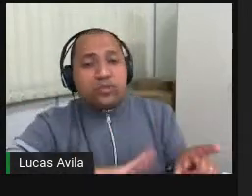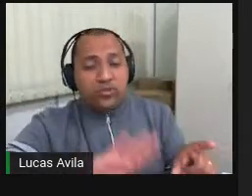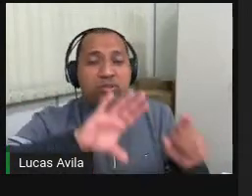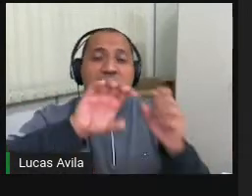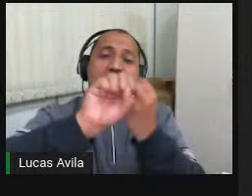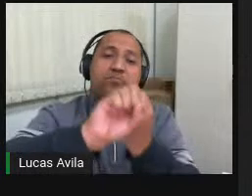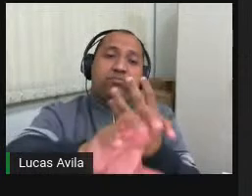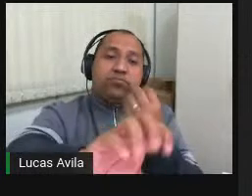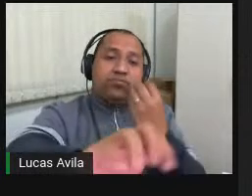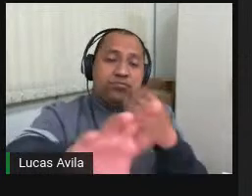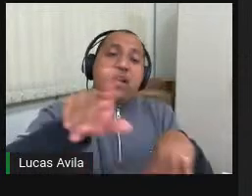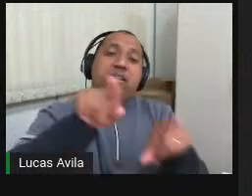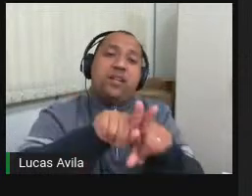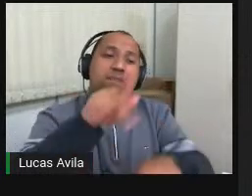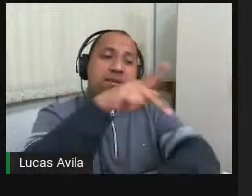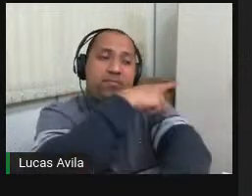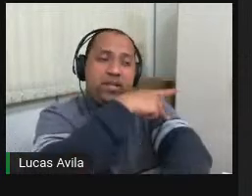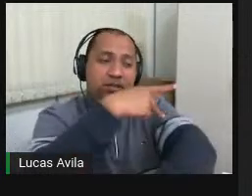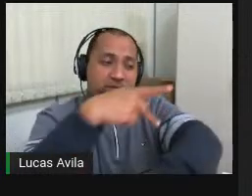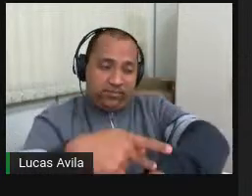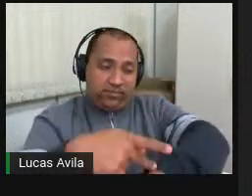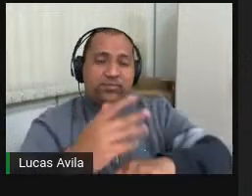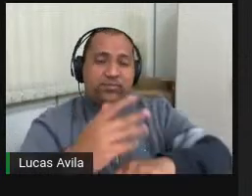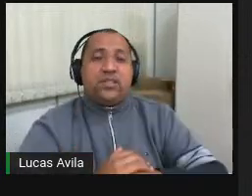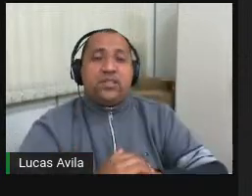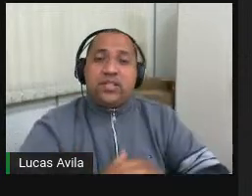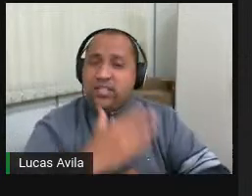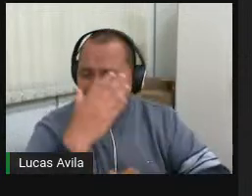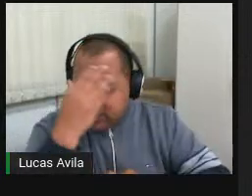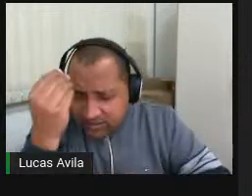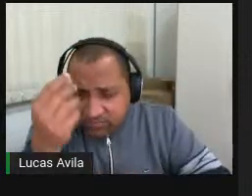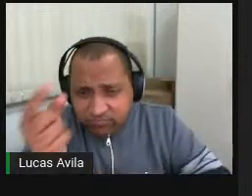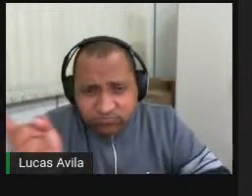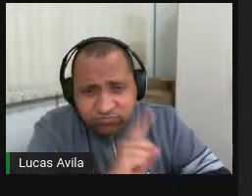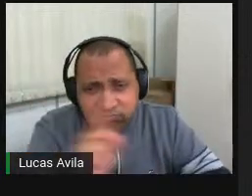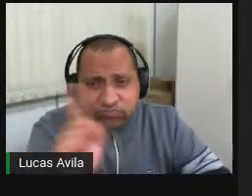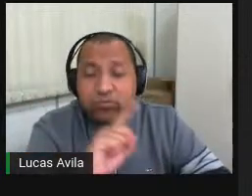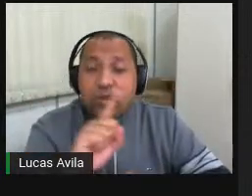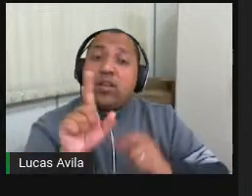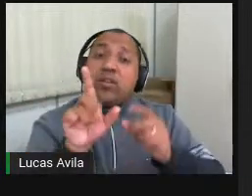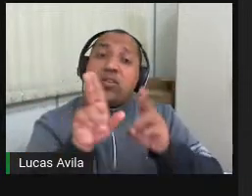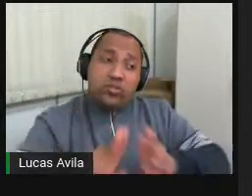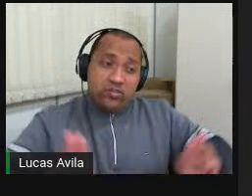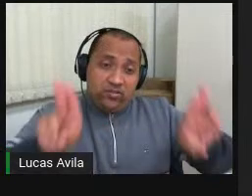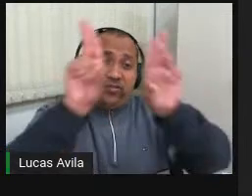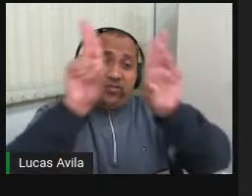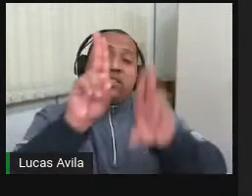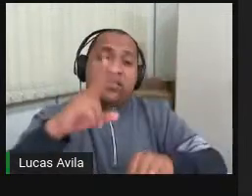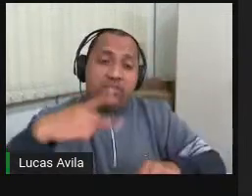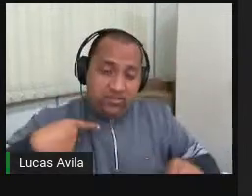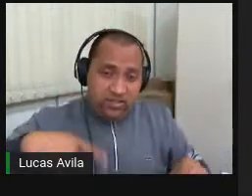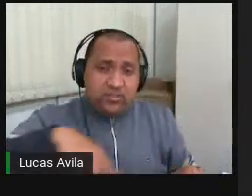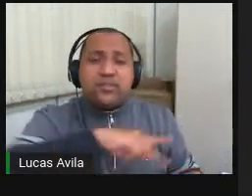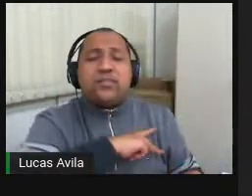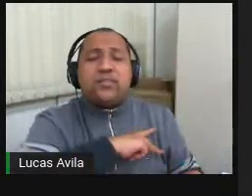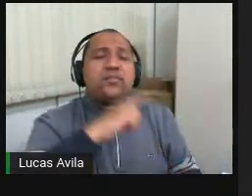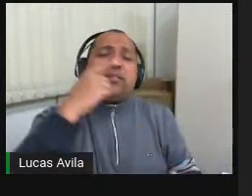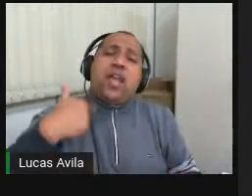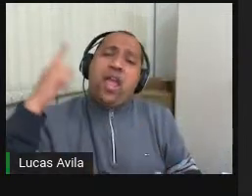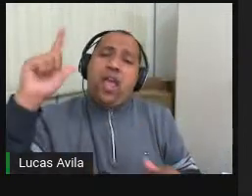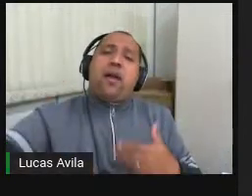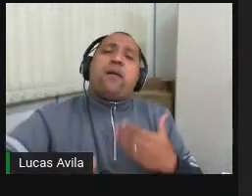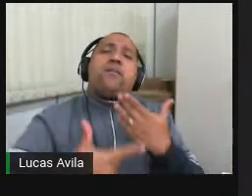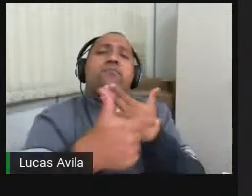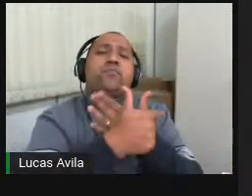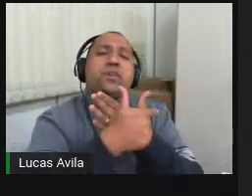e Pedagogia. Não podemos esquecer que as universidades públicas cumprem um papel central